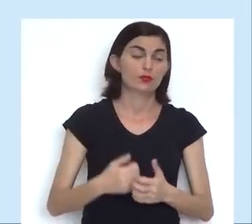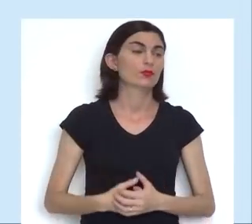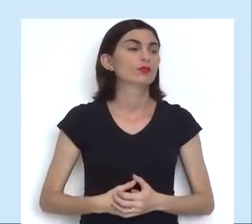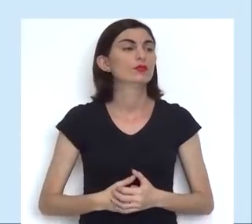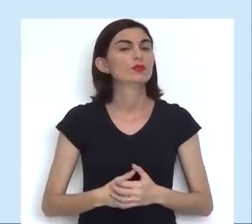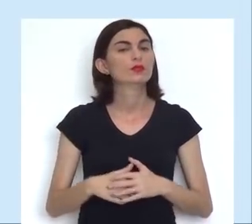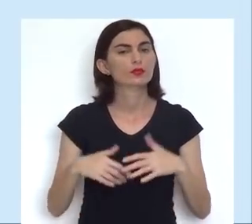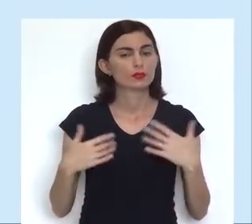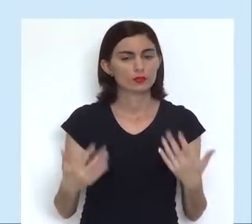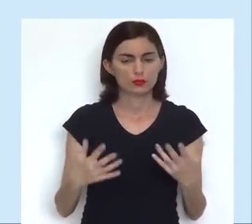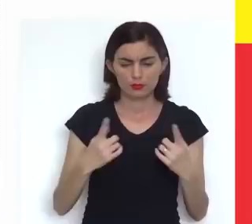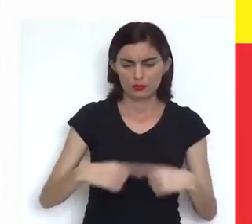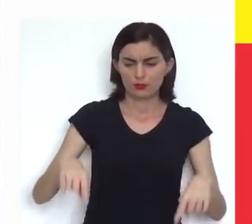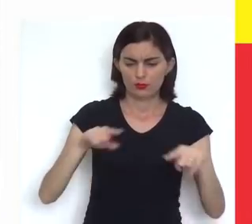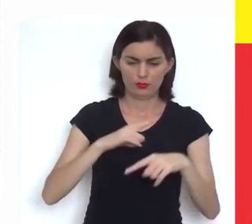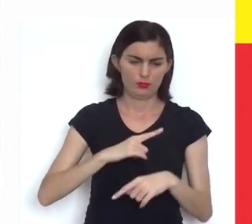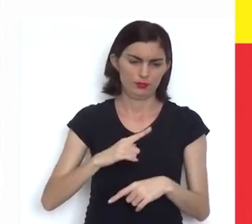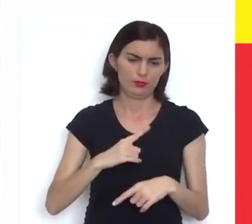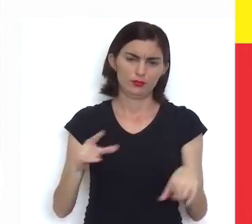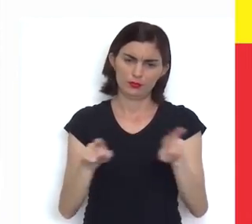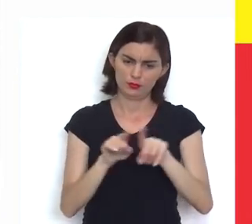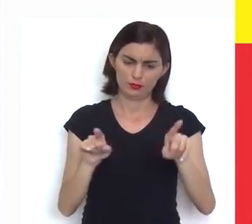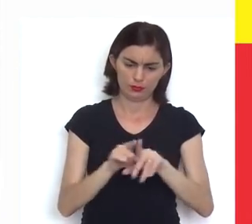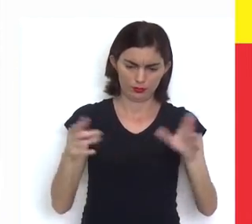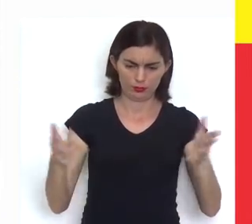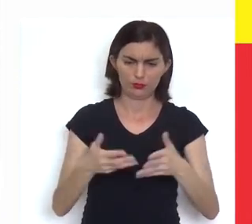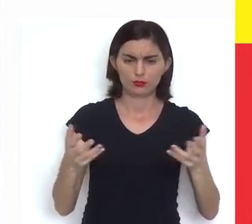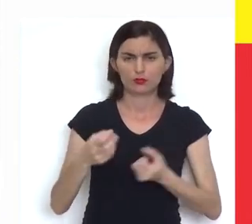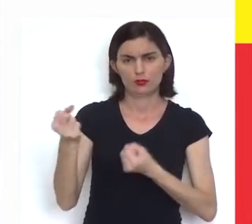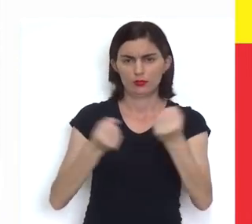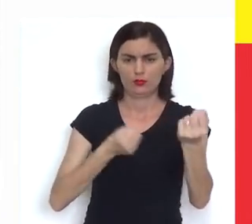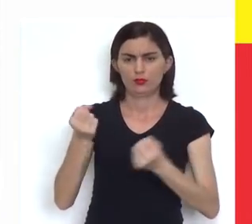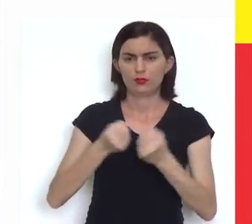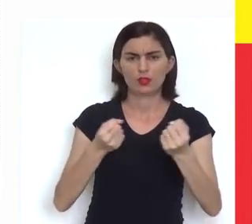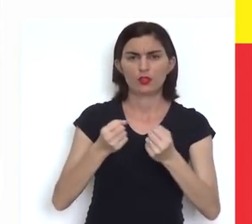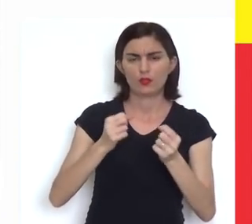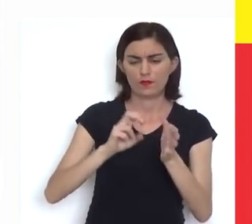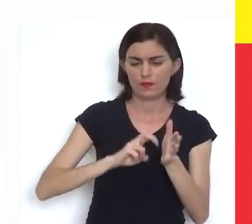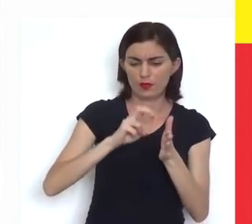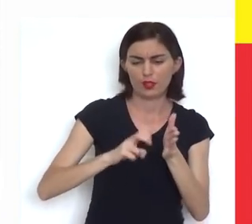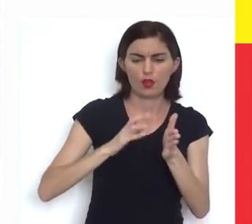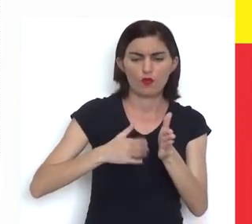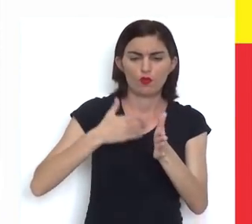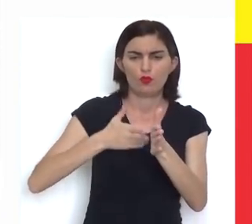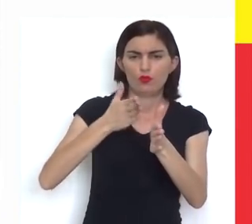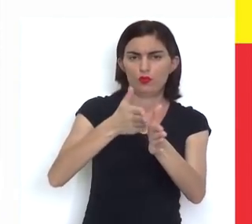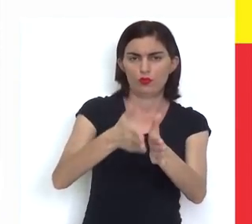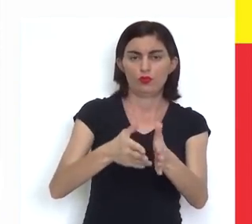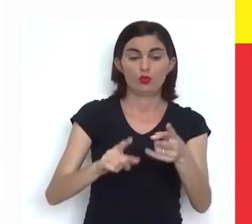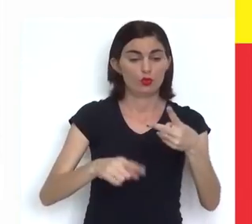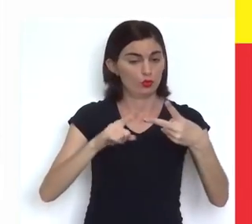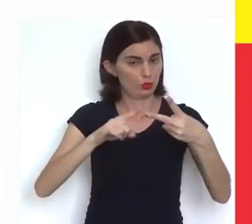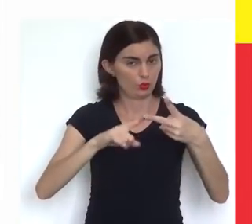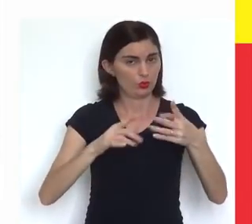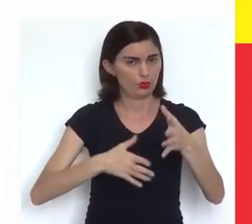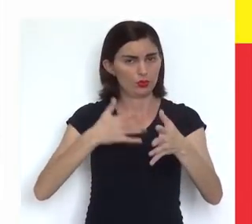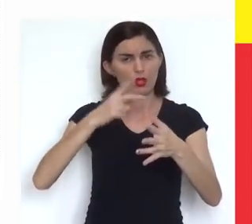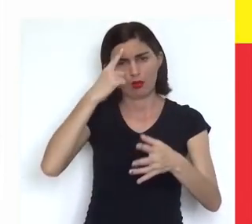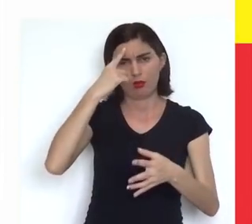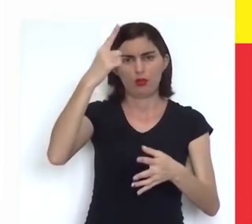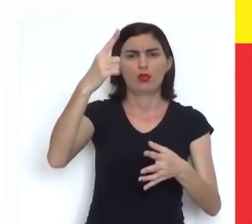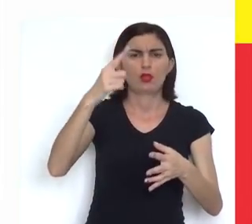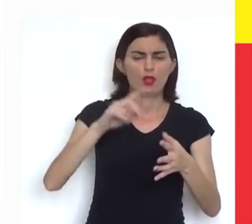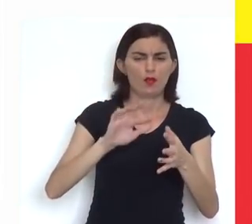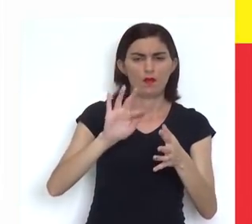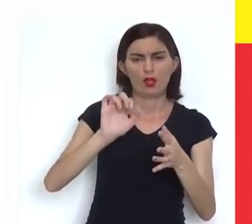Vamos lá. A gente vai ter agora o meio de transporte ferroviário, tá? Que é o meio de transporte 2. A primeira ideia do